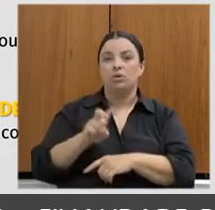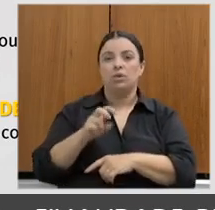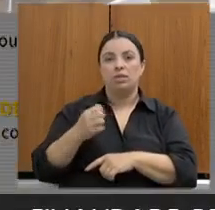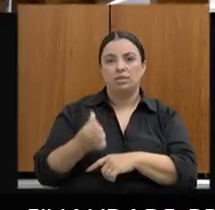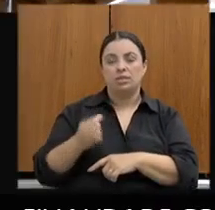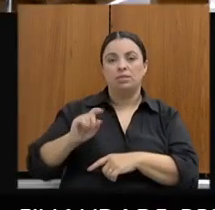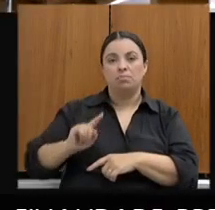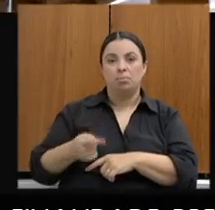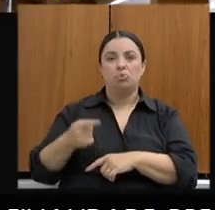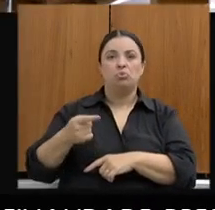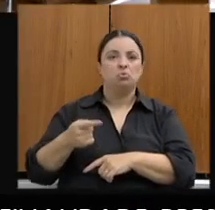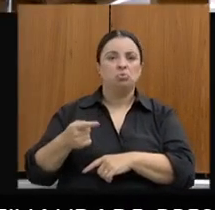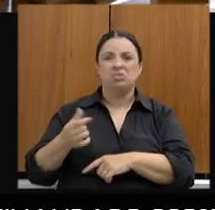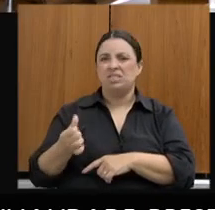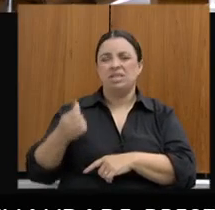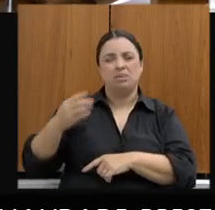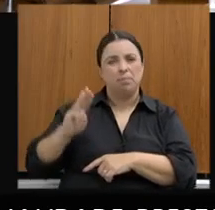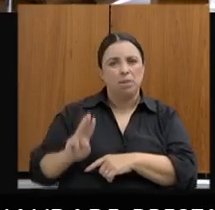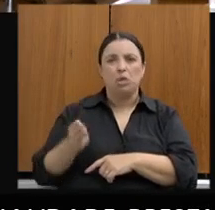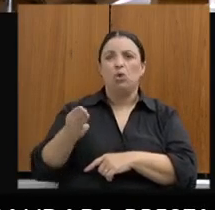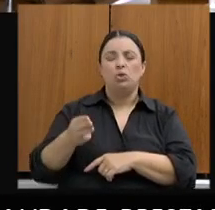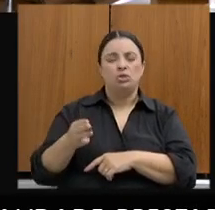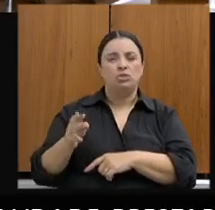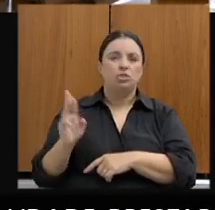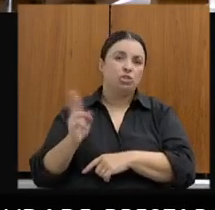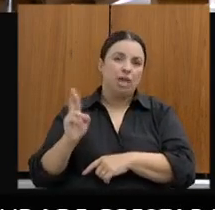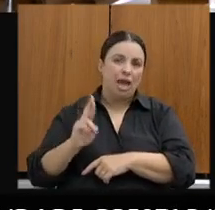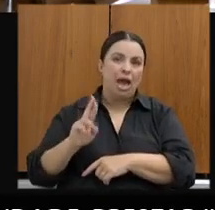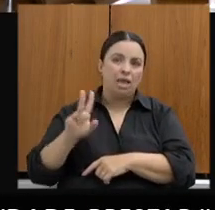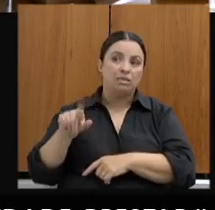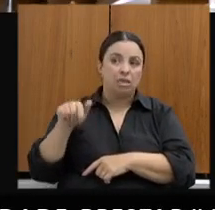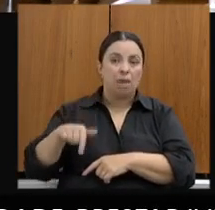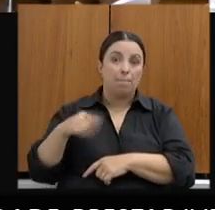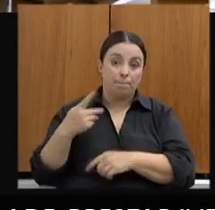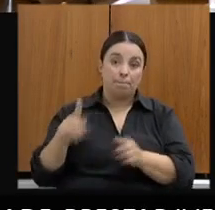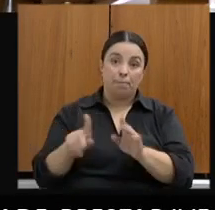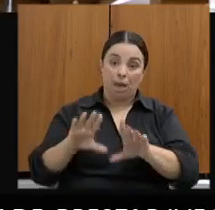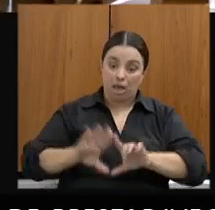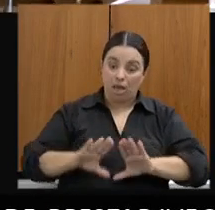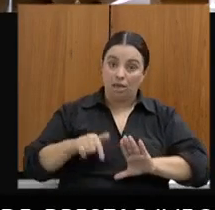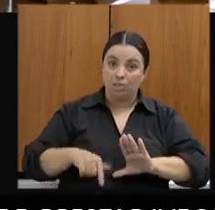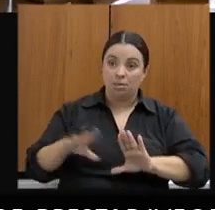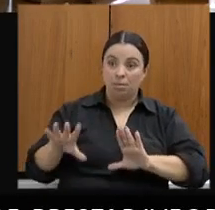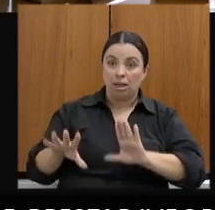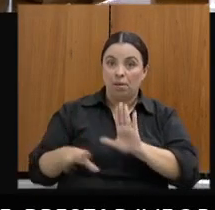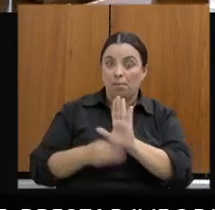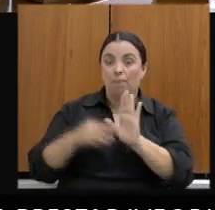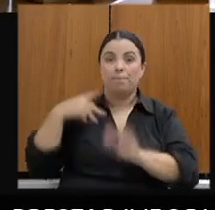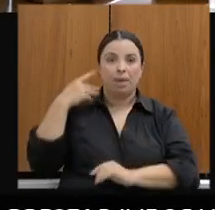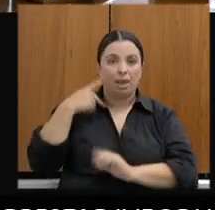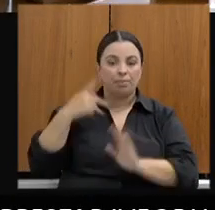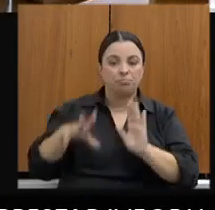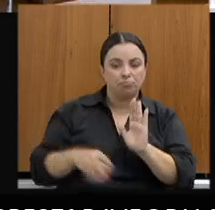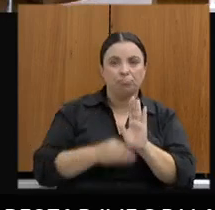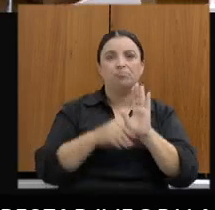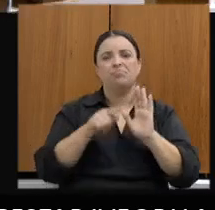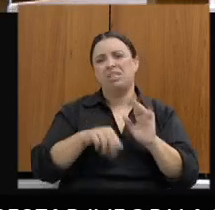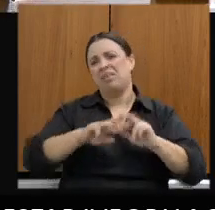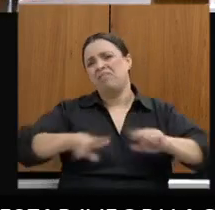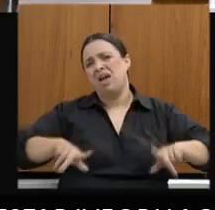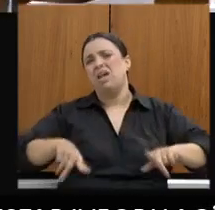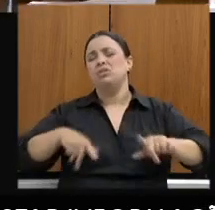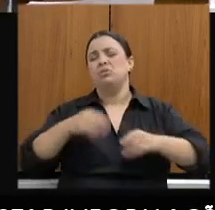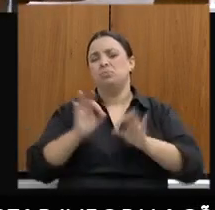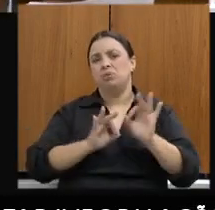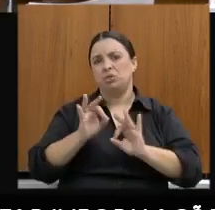recozimento parlamentares né vindo dessa casa aqui para fortalecer a nossa Polícia Militar nos diversos projetos